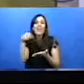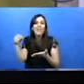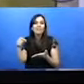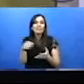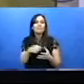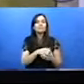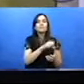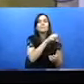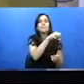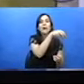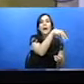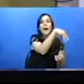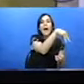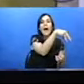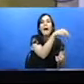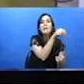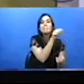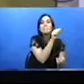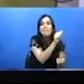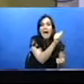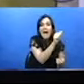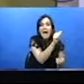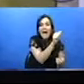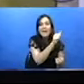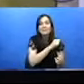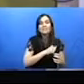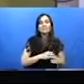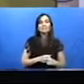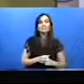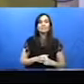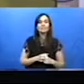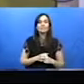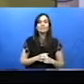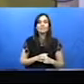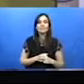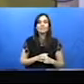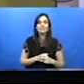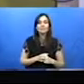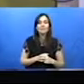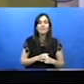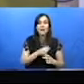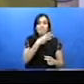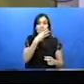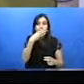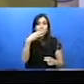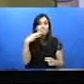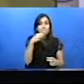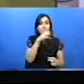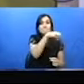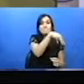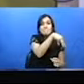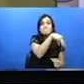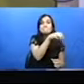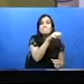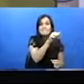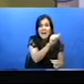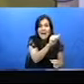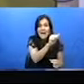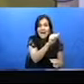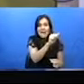Ó, ma. Olha o sonzinho da letra M com a letrinha A.